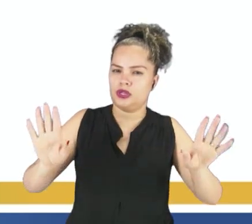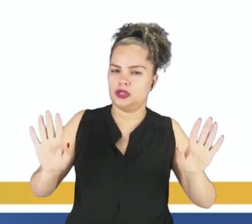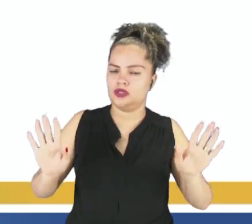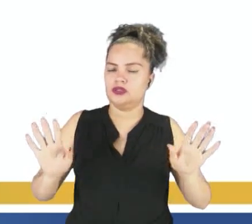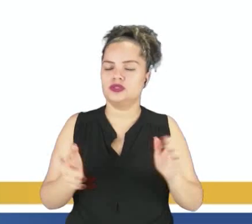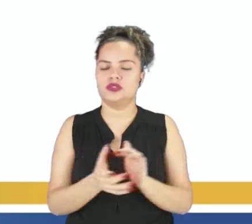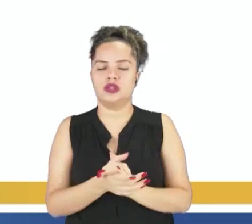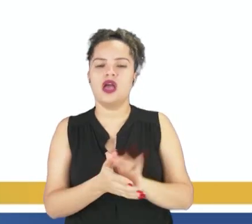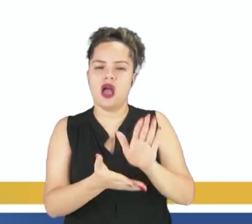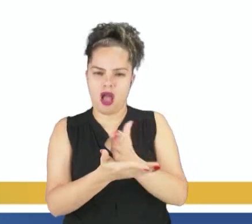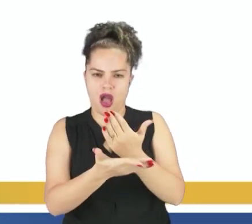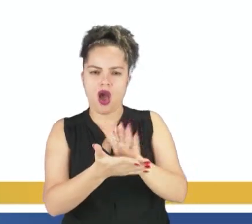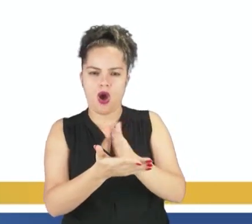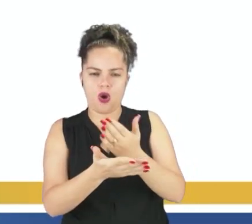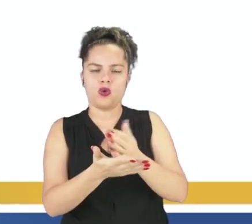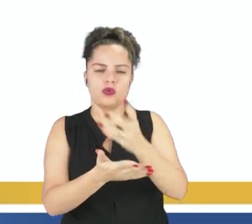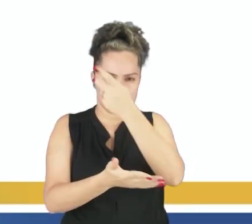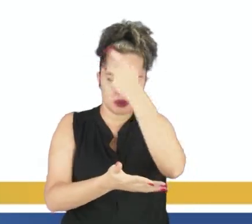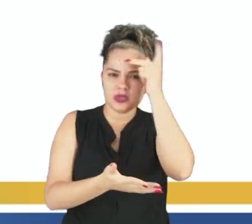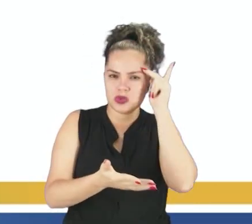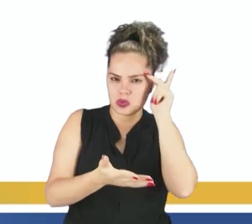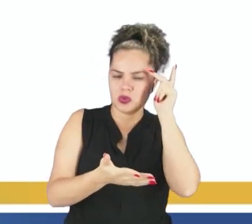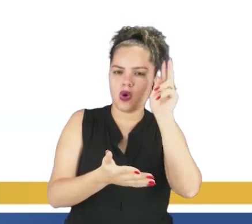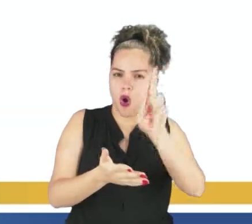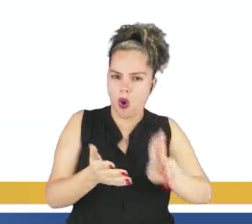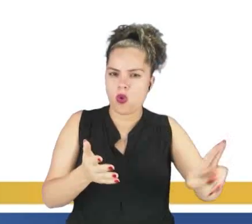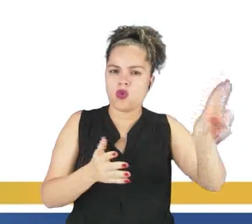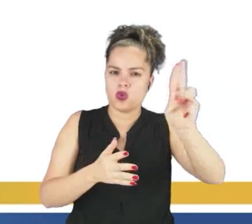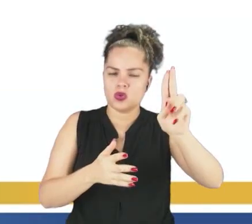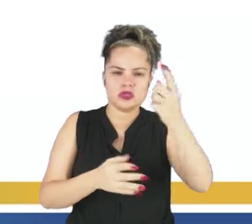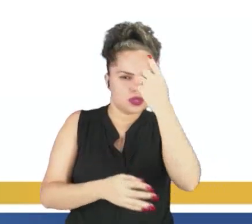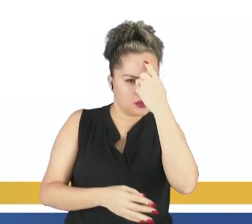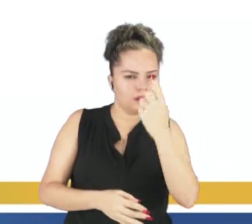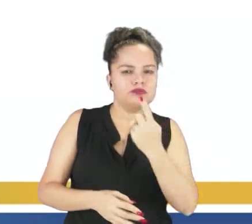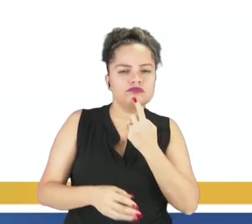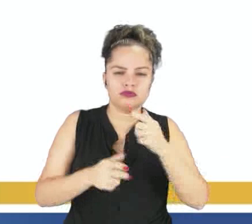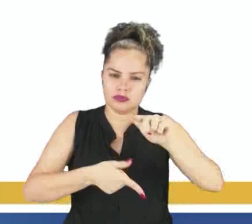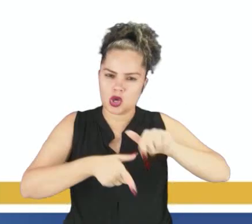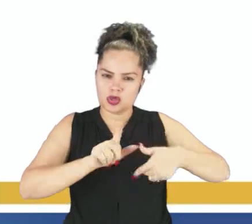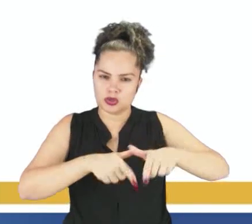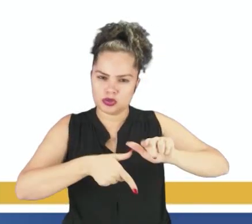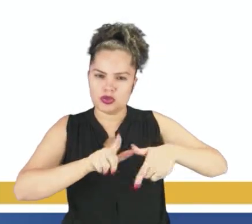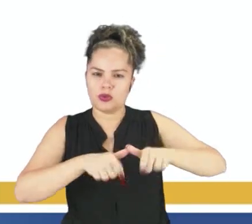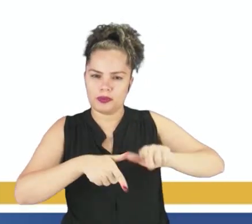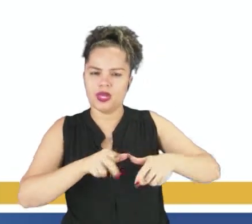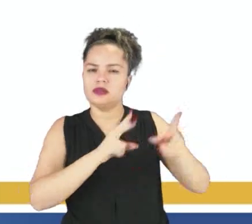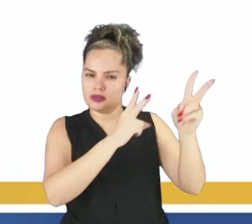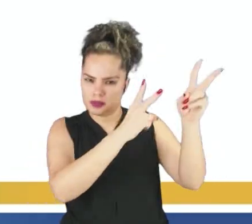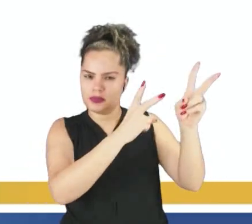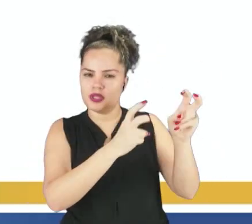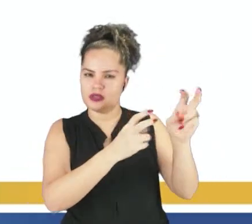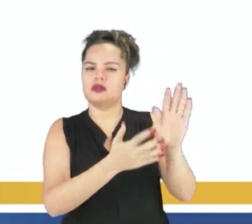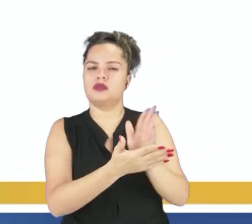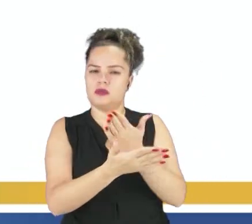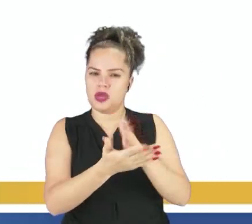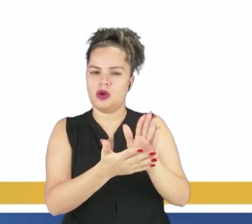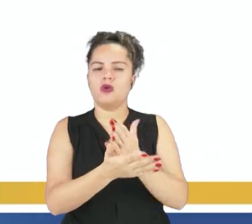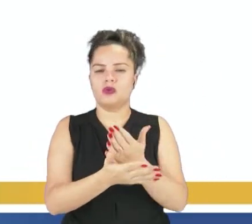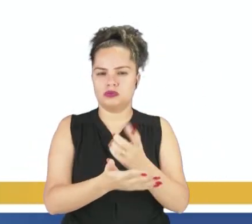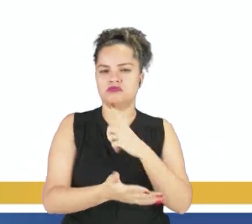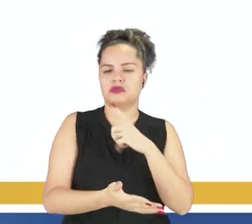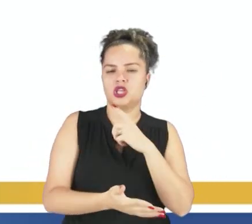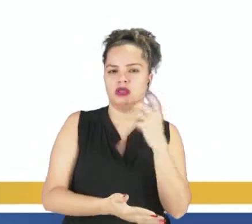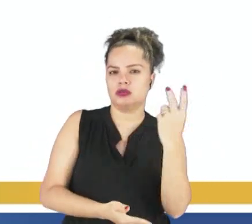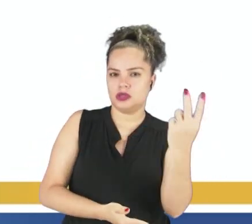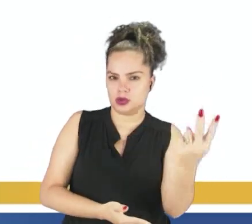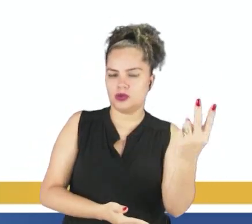Alguns deles utilizam em suas obras figuras geométricas. Então observe aqui alguns dois quadros